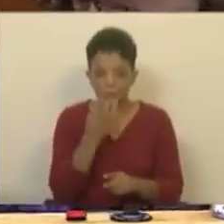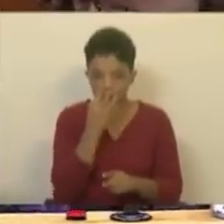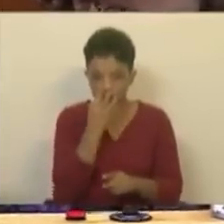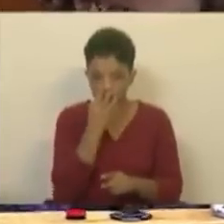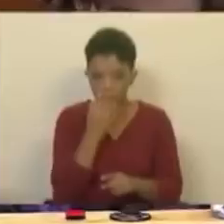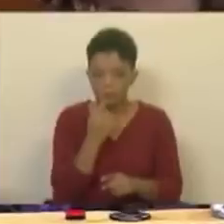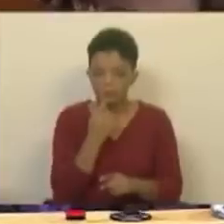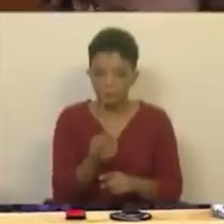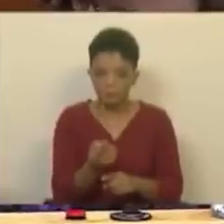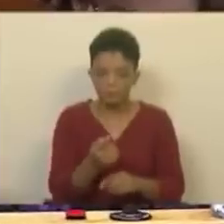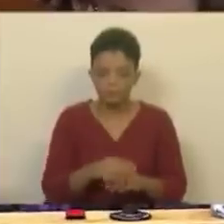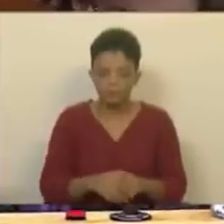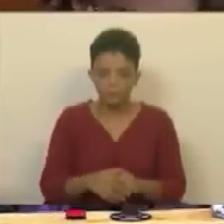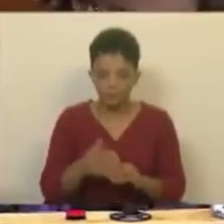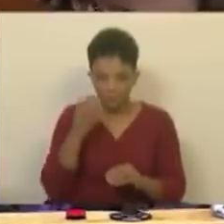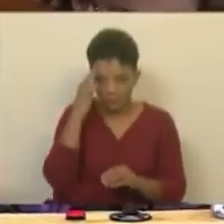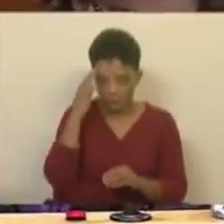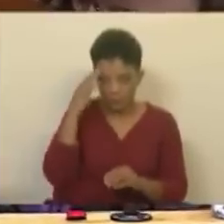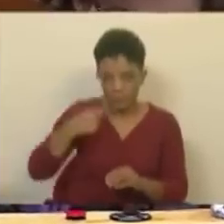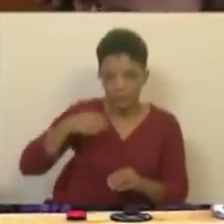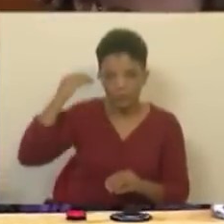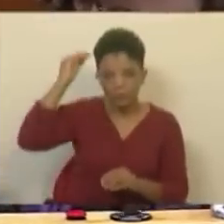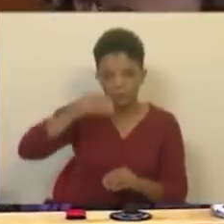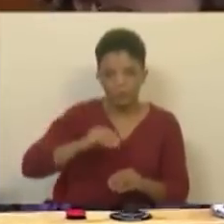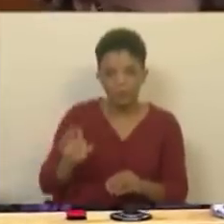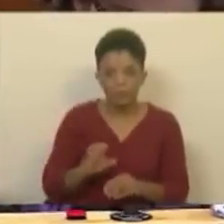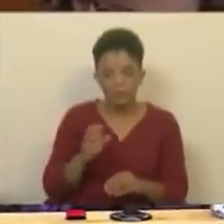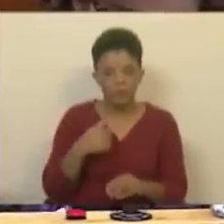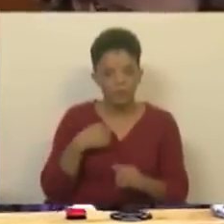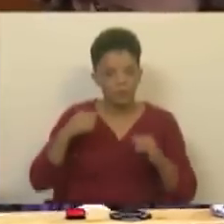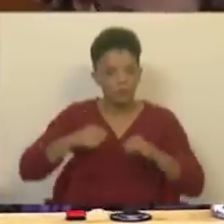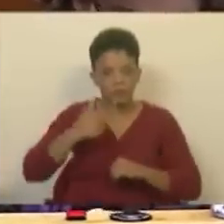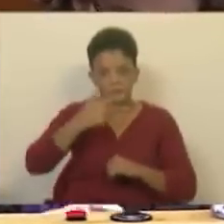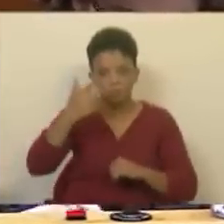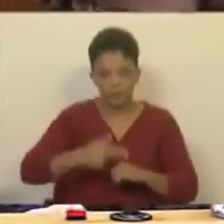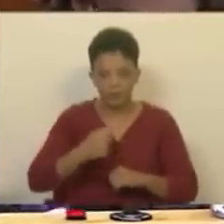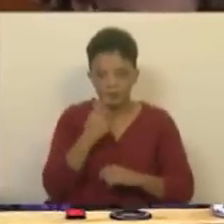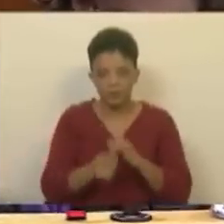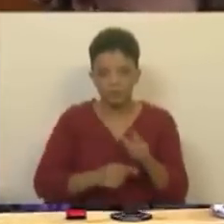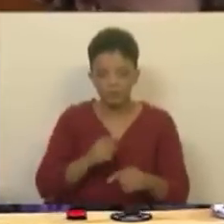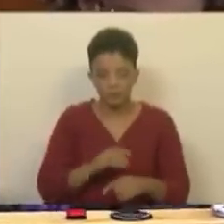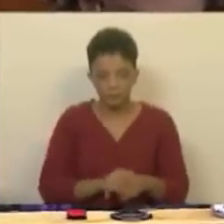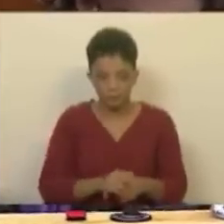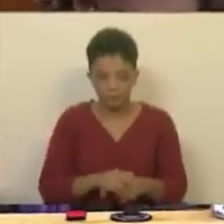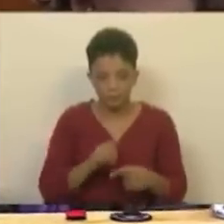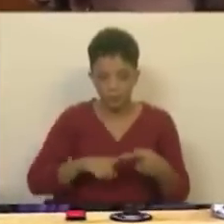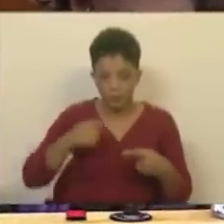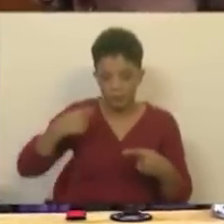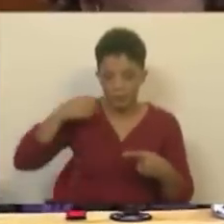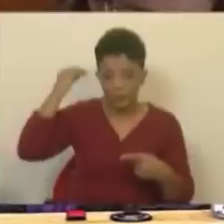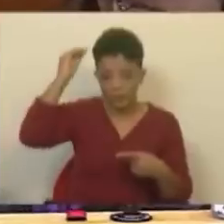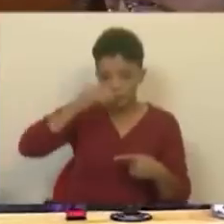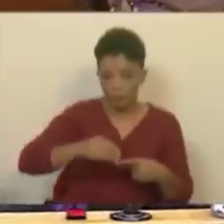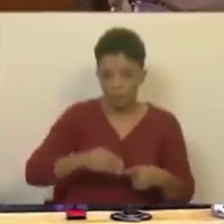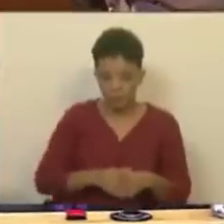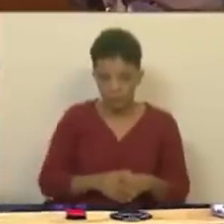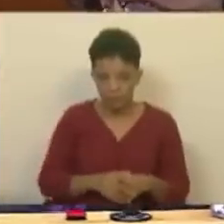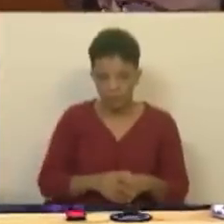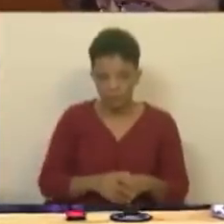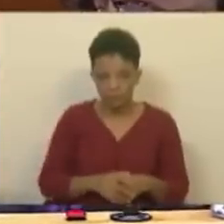identifica Quais são as competências do presidente da república de uma forma que eu não podia estar mais de acordo e diz o seguinte o Presidente da República